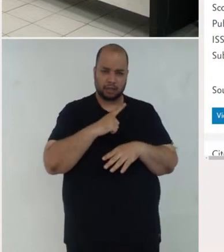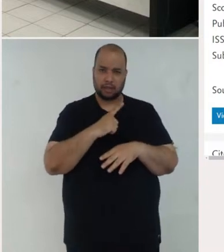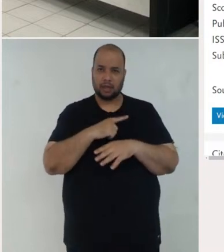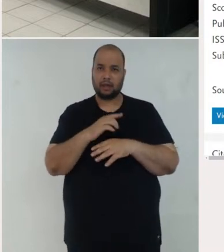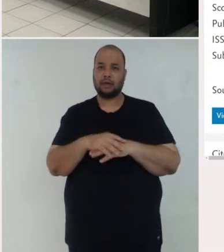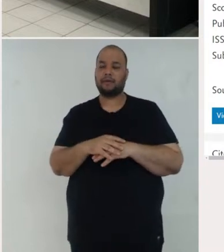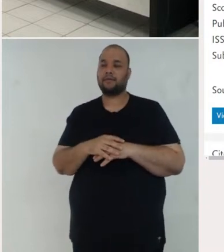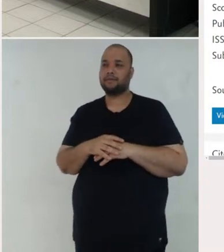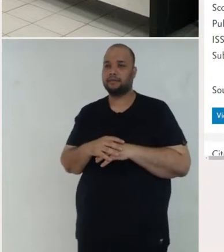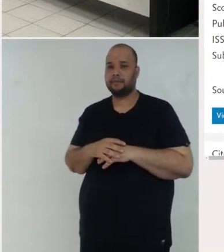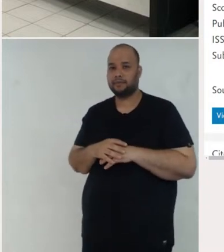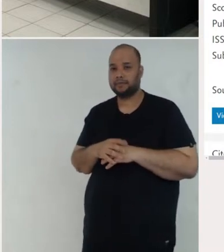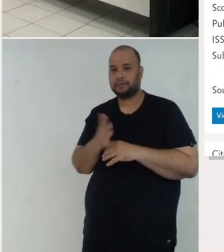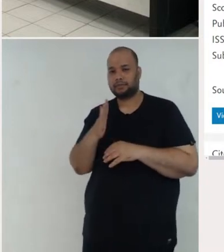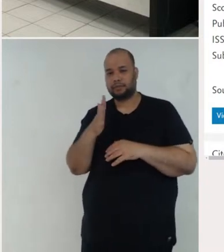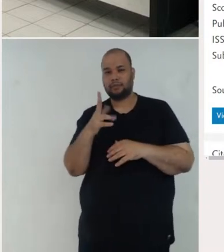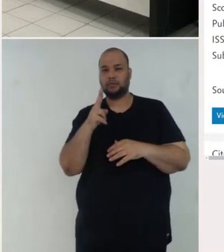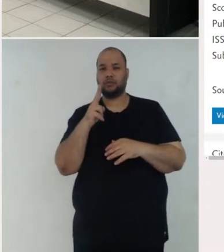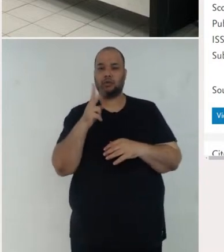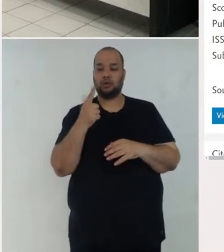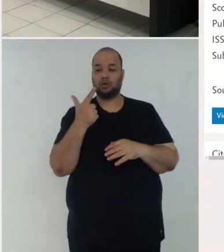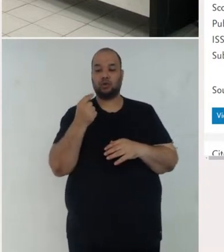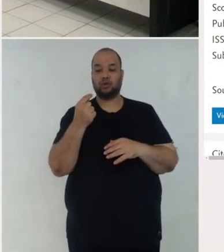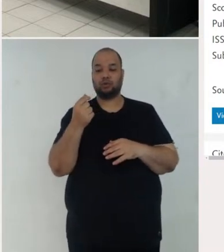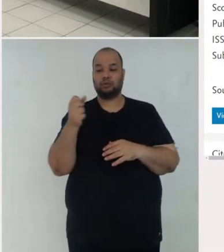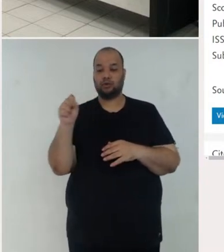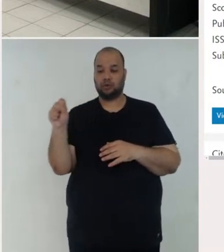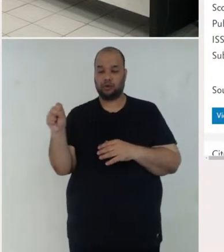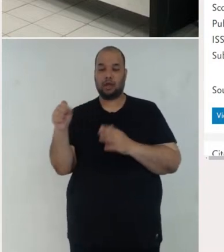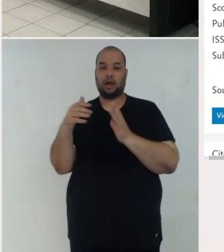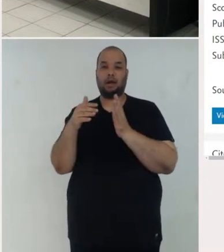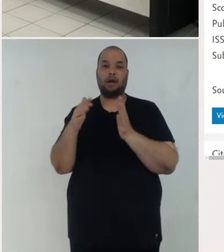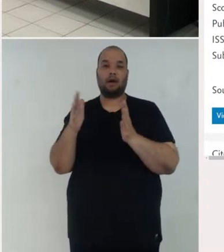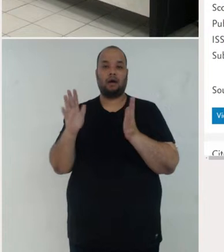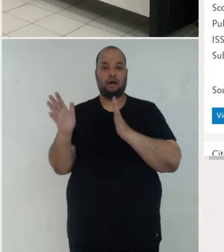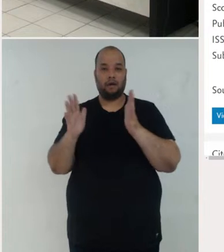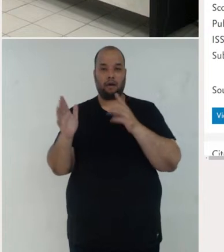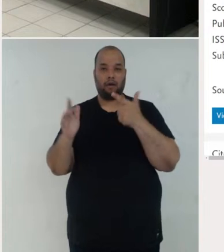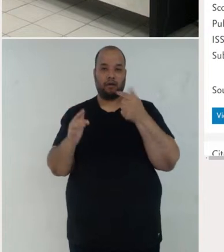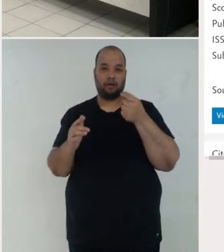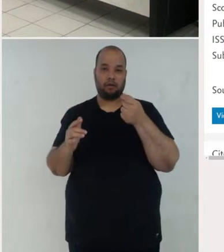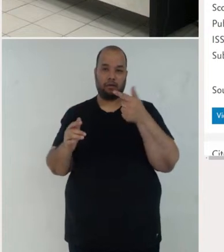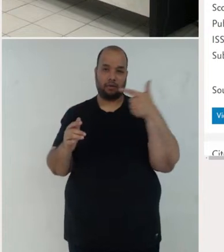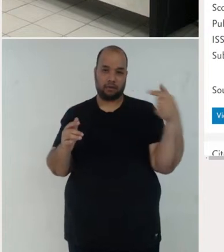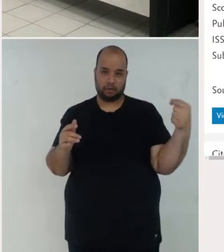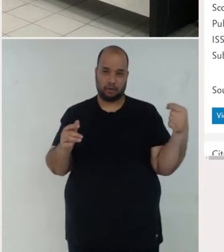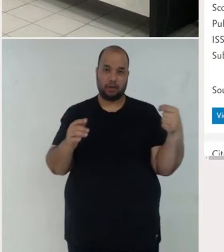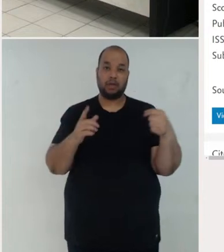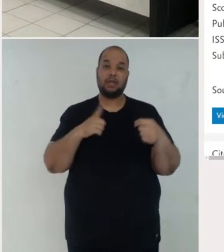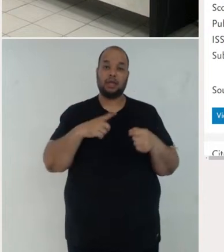está atualizado, mas entre 2008 a 2020, o número de visitas foi de